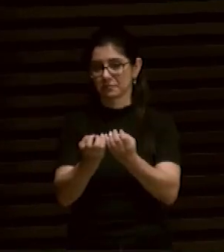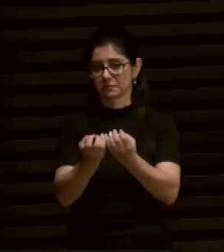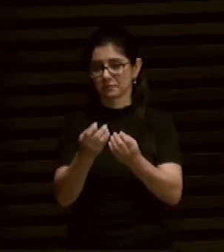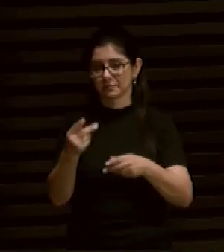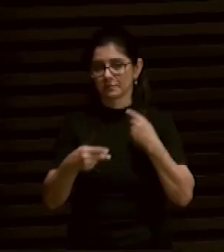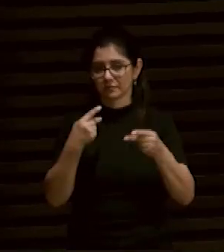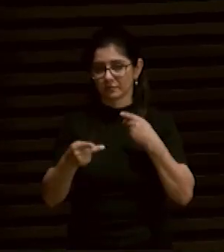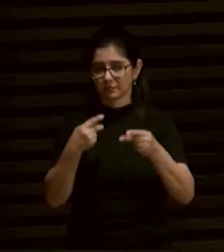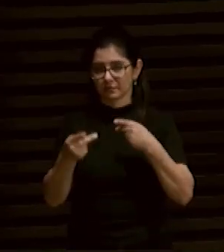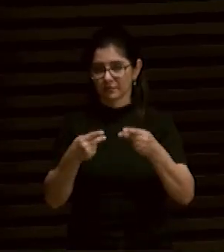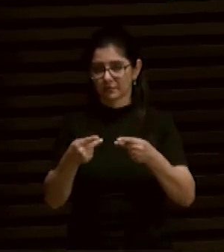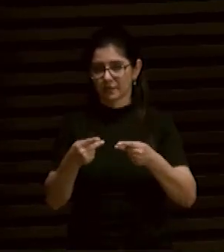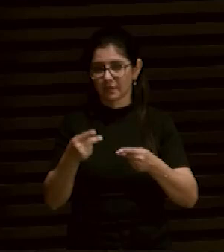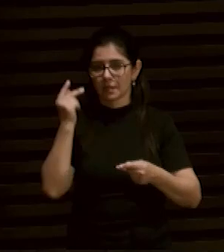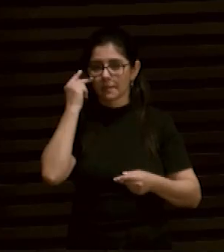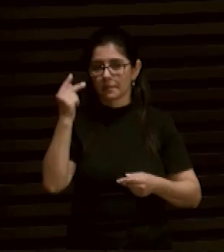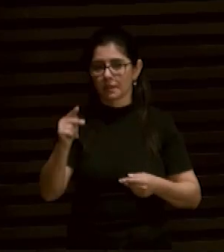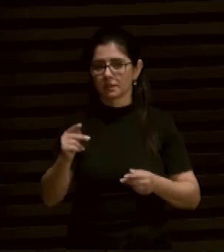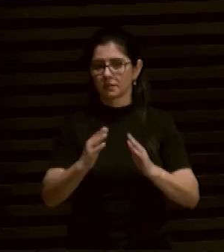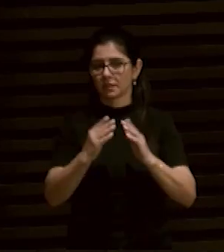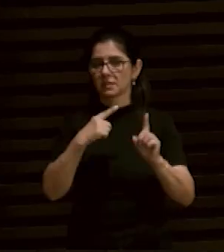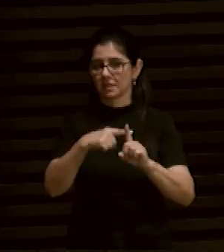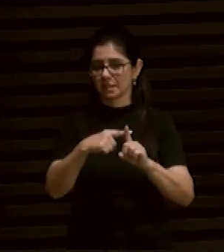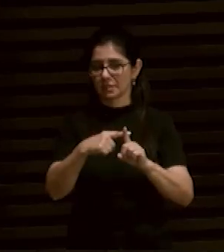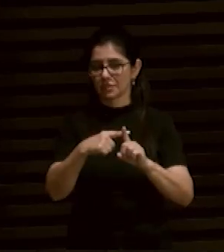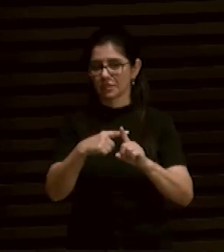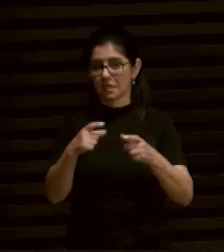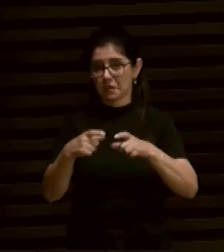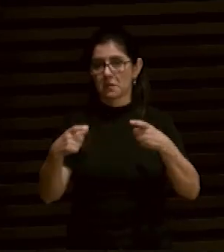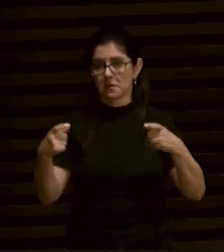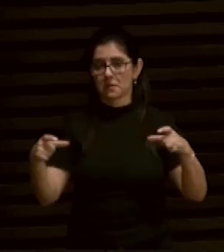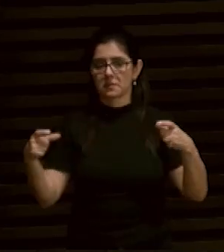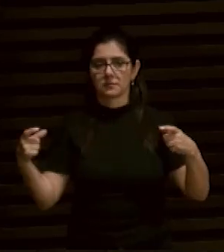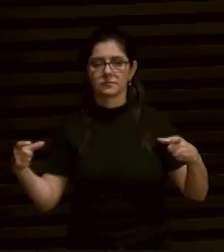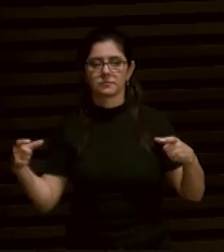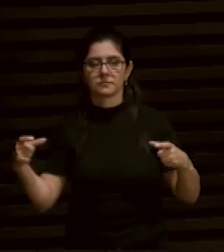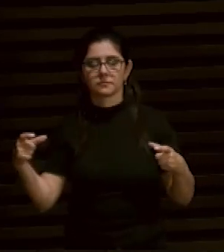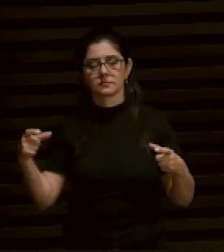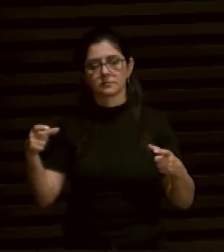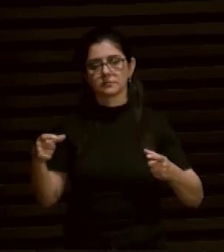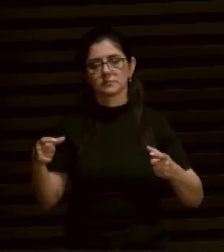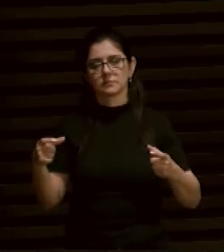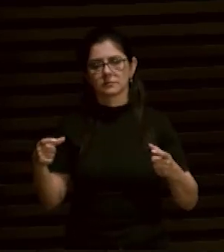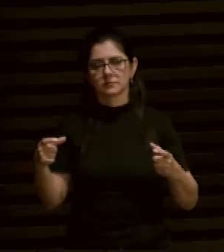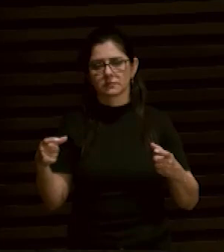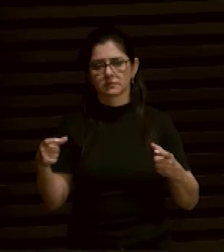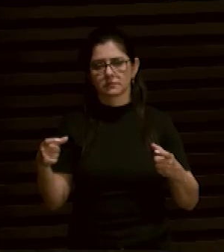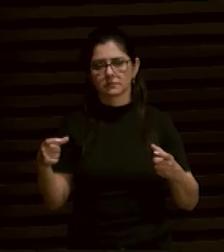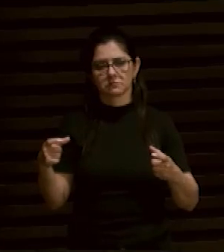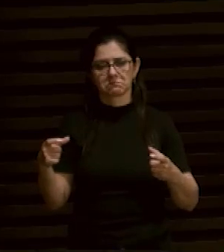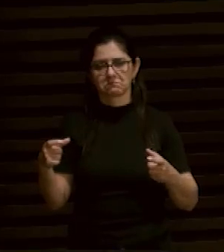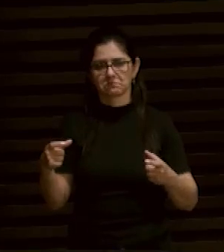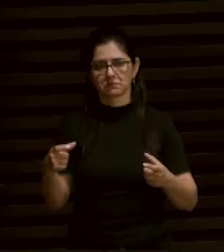fazer com que a igreja dele crescesse, ele tirou o culto de doutrina na quinta-feira e colocou o culto de libertação de demônios.